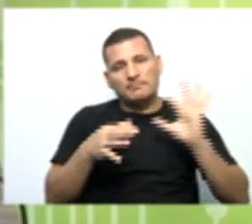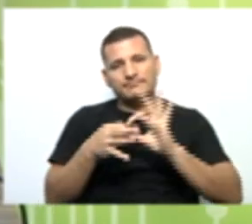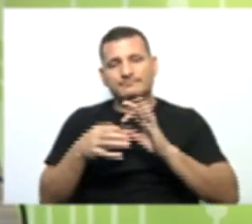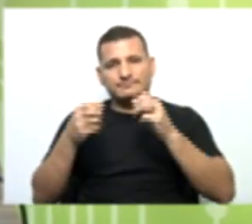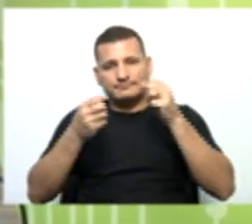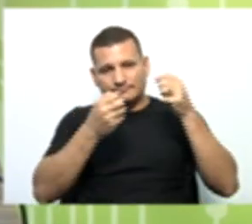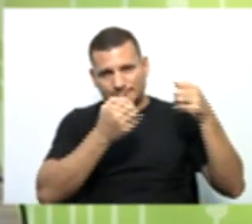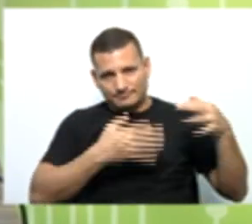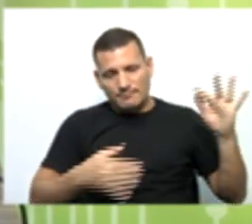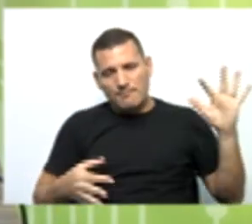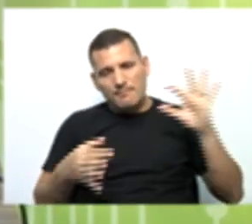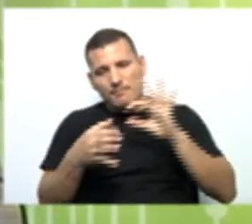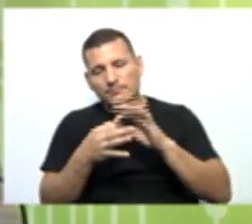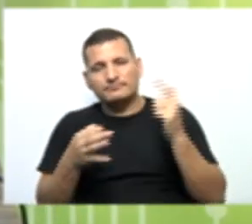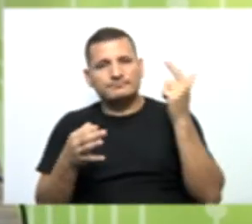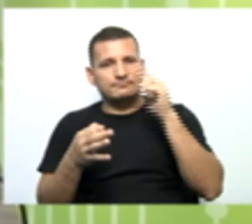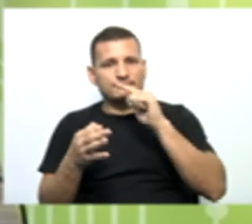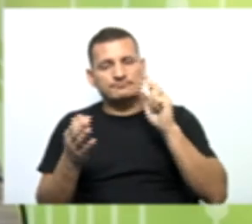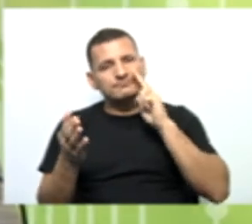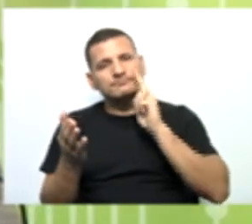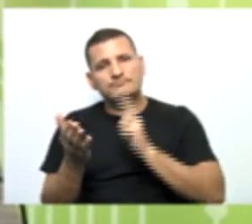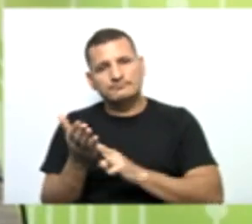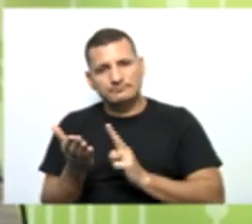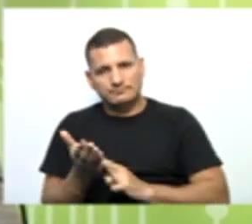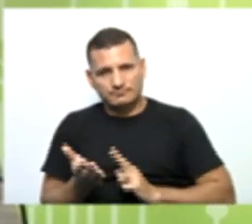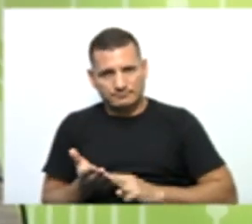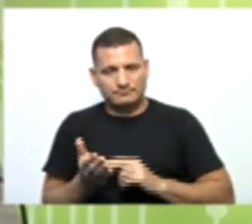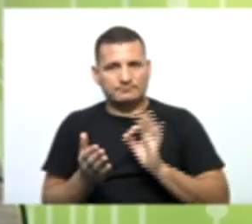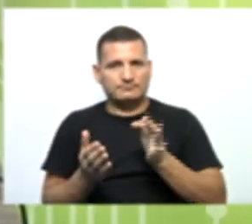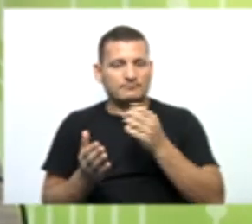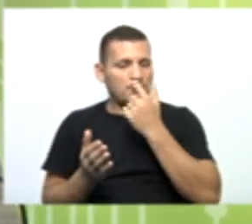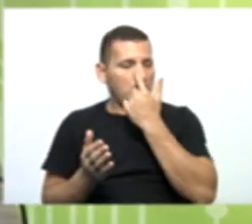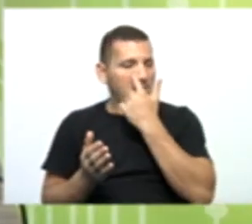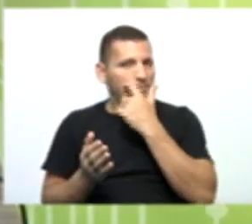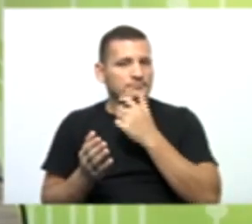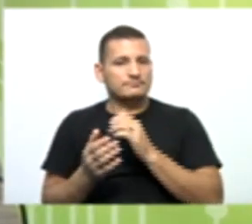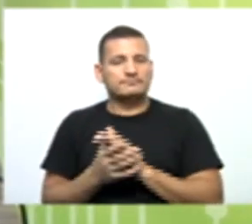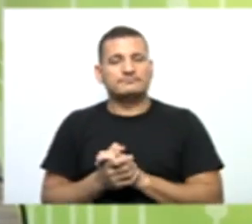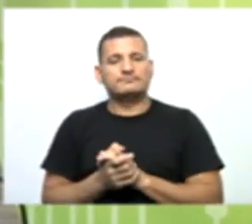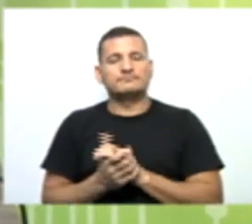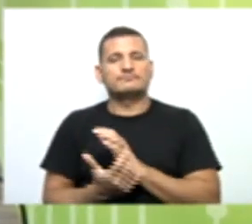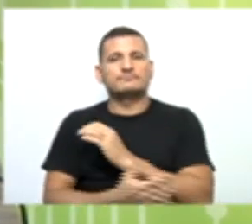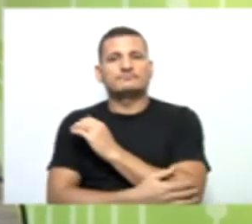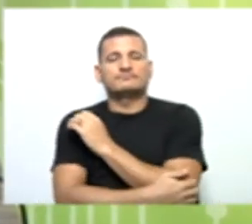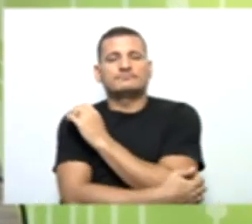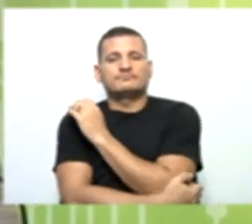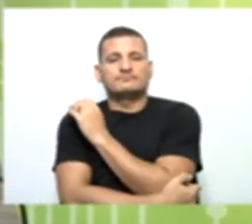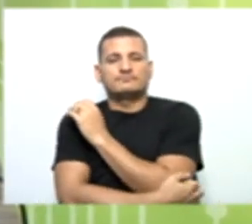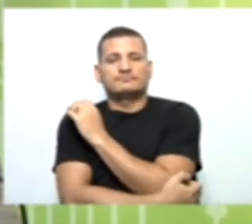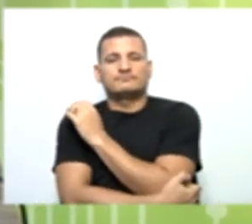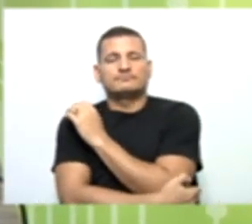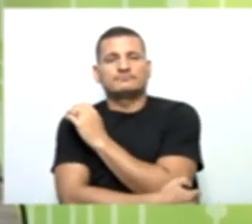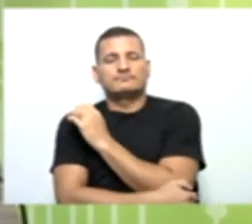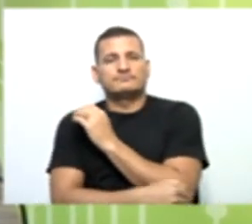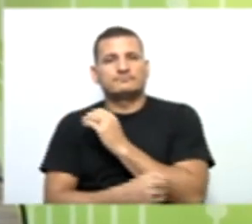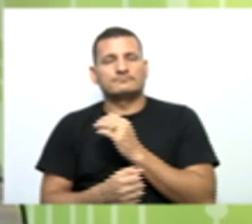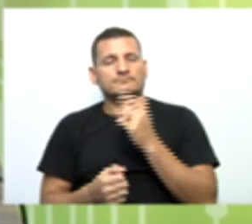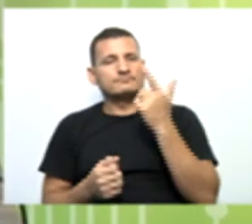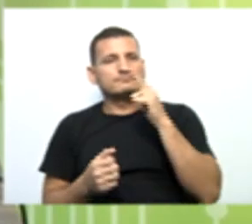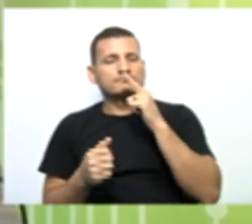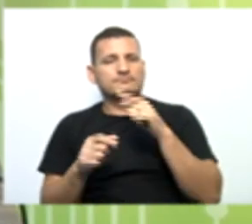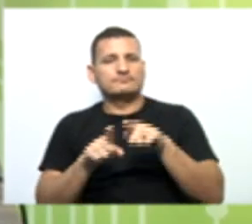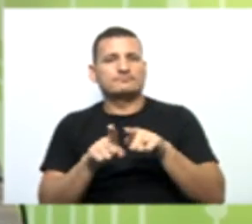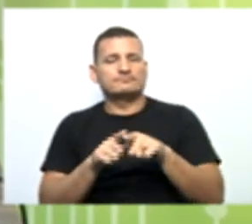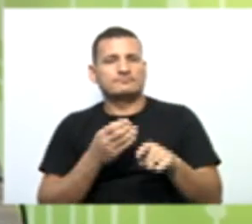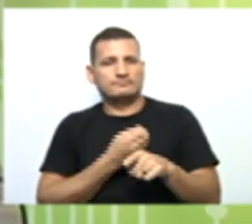de aula, para que vocês consigam resolver de maneira tranquila, caso realmente tenham estudado e tenham aprendido, e conseguir tirar uma nota boa